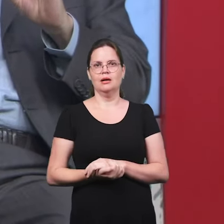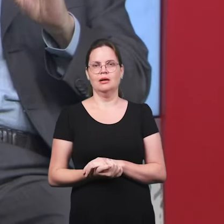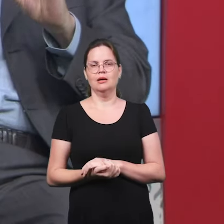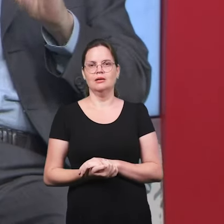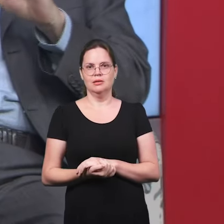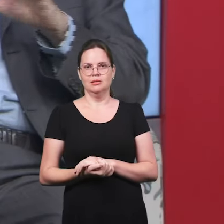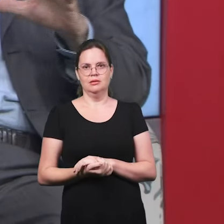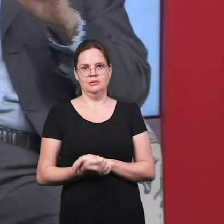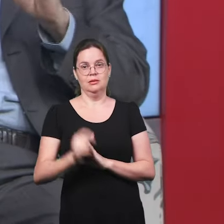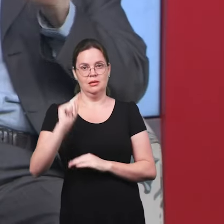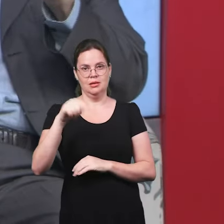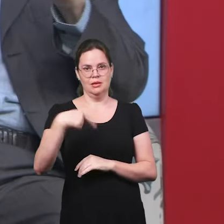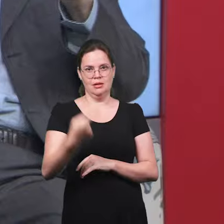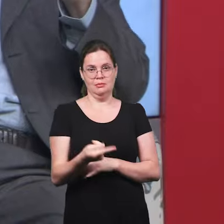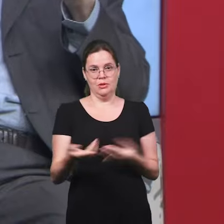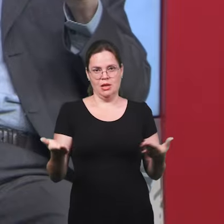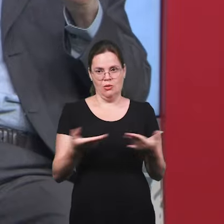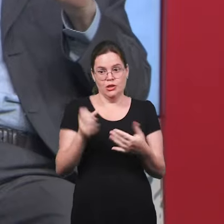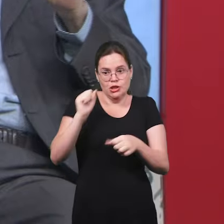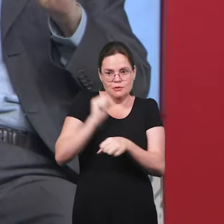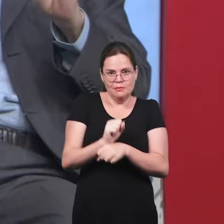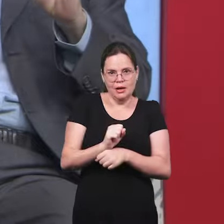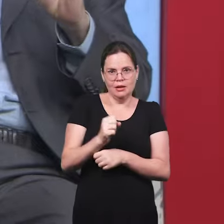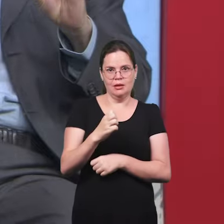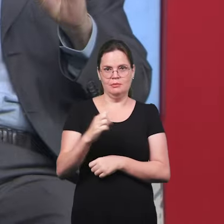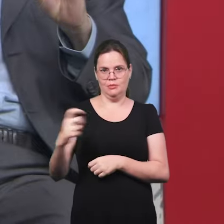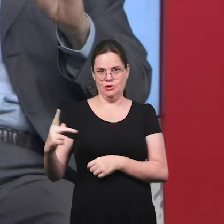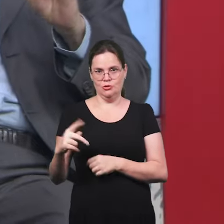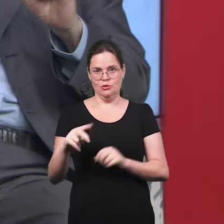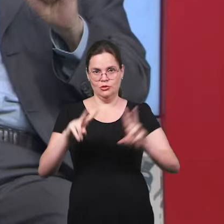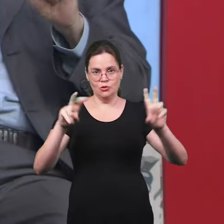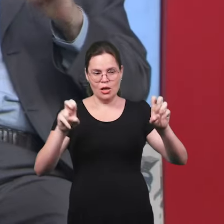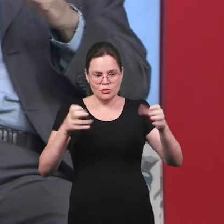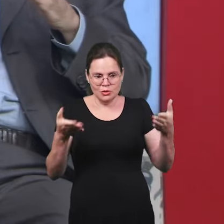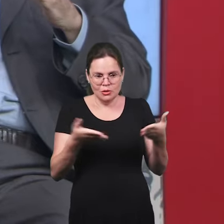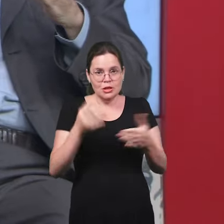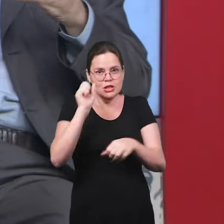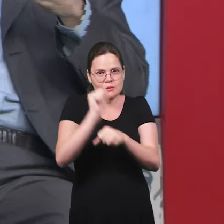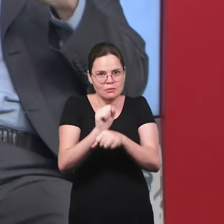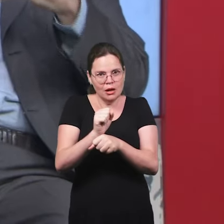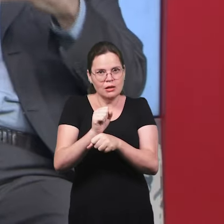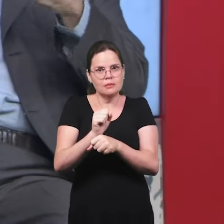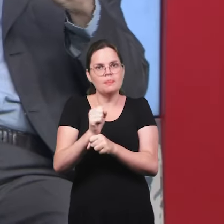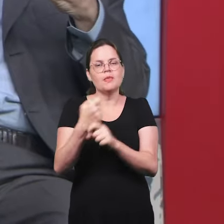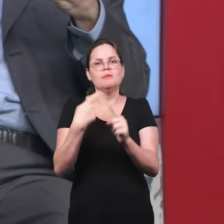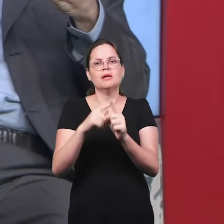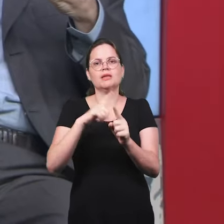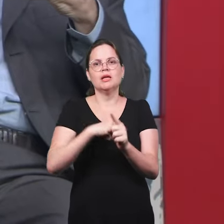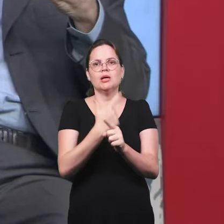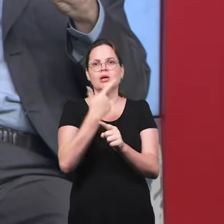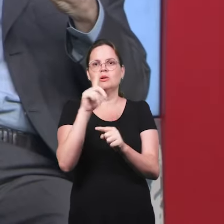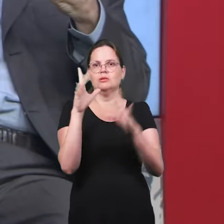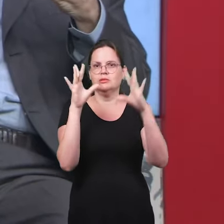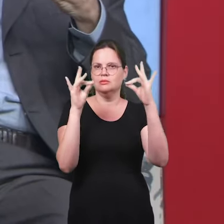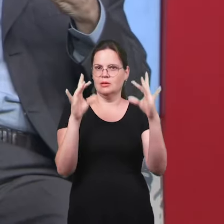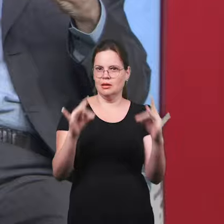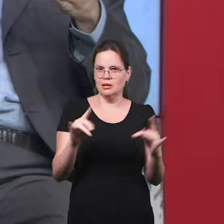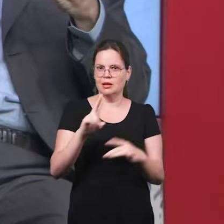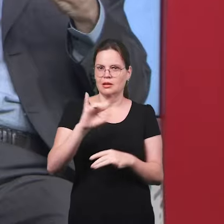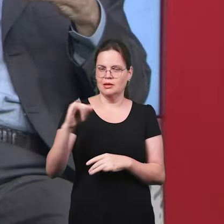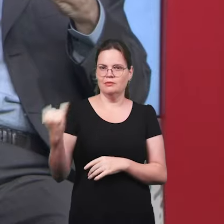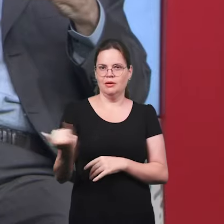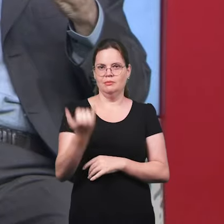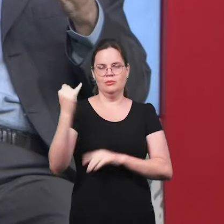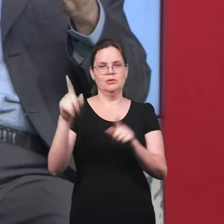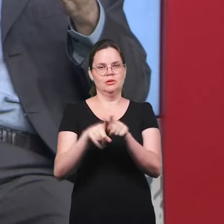um intervalo aqui, ou vamos parar esse episódio nesse ponto, porque tem outros detalhes que vão ser